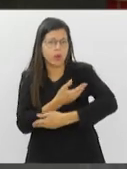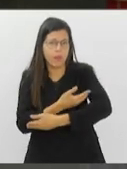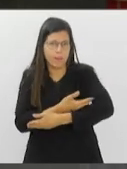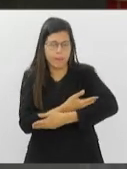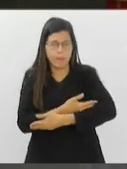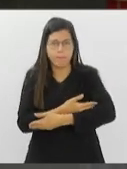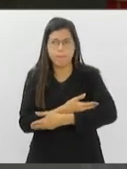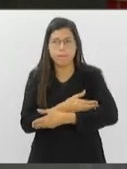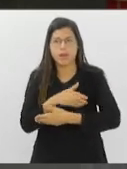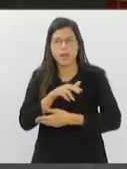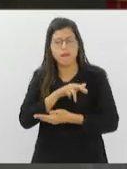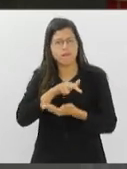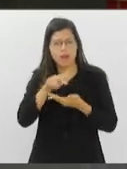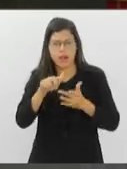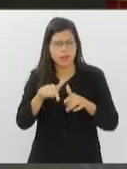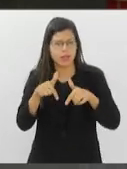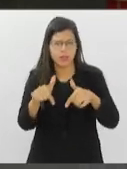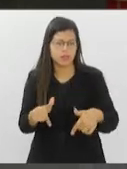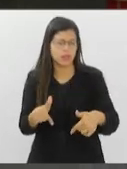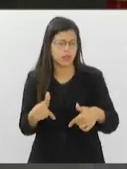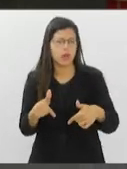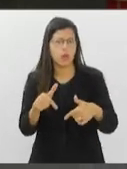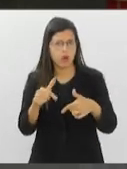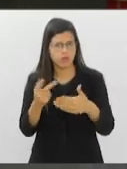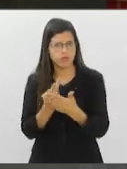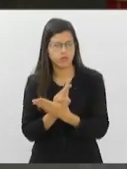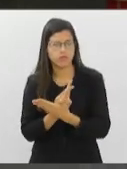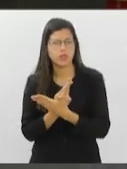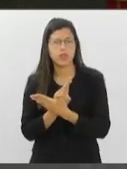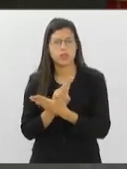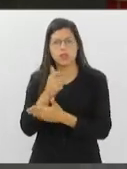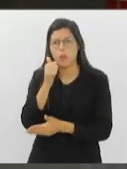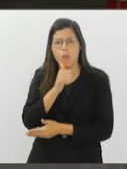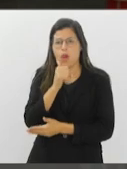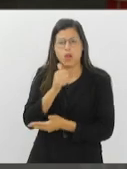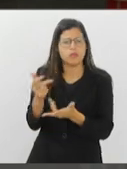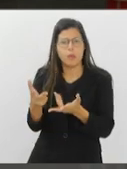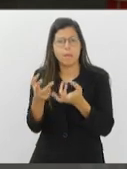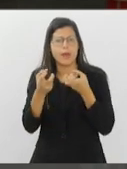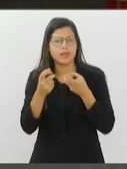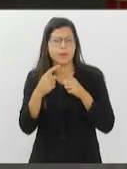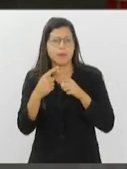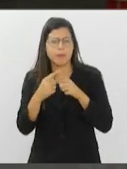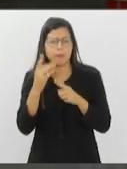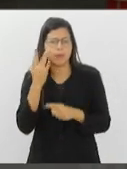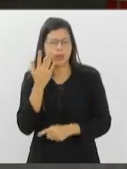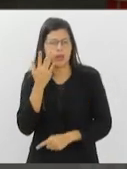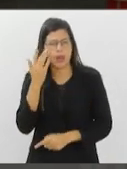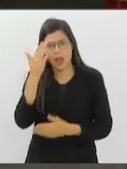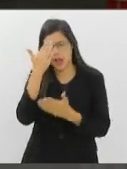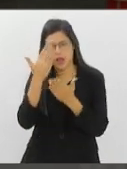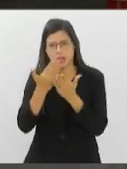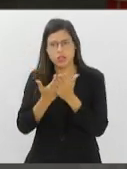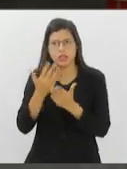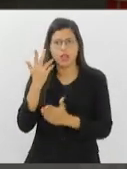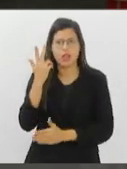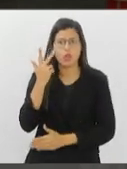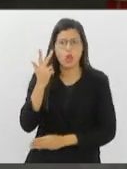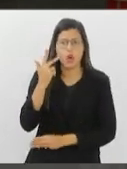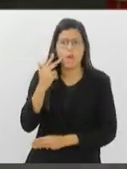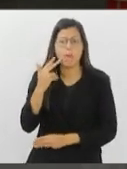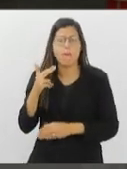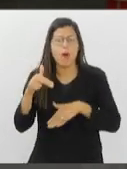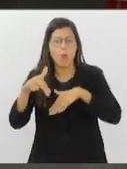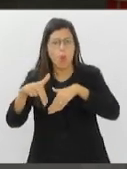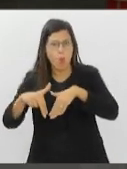e as mulheres muitas vezes nem reconhecem porque elas acham que é comum, né? Cortar a vagina no momento do